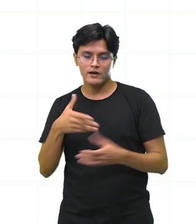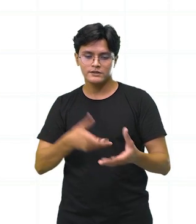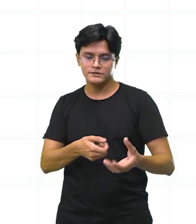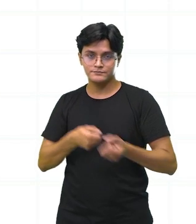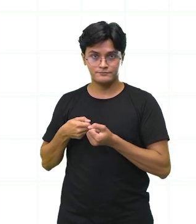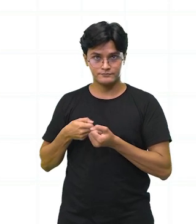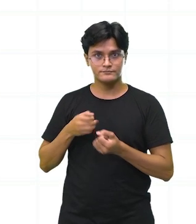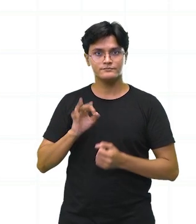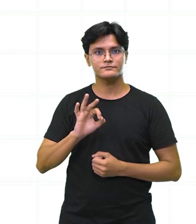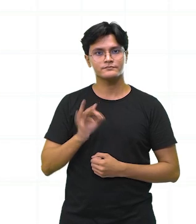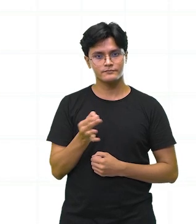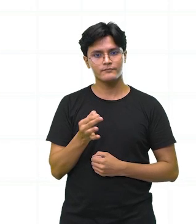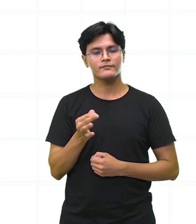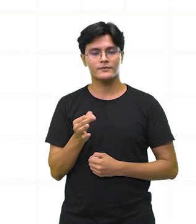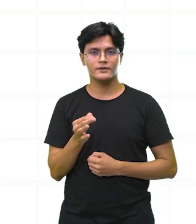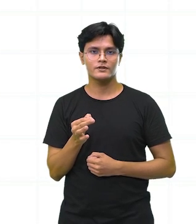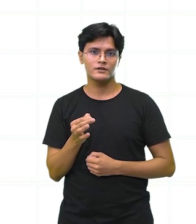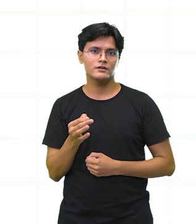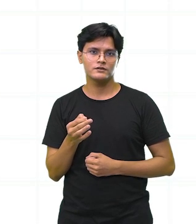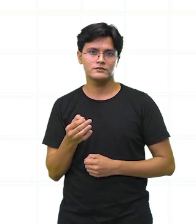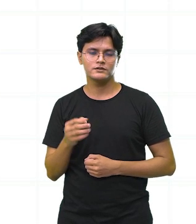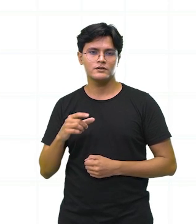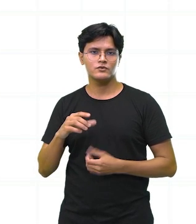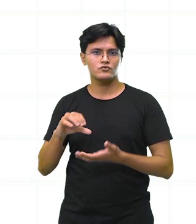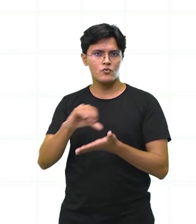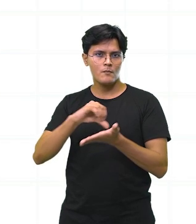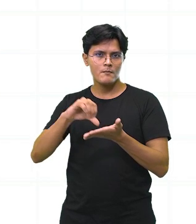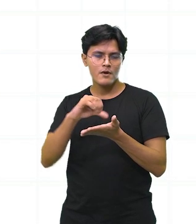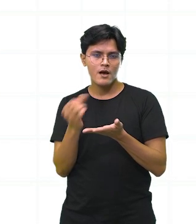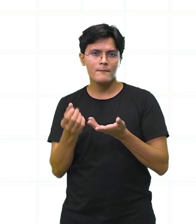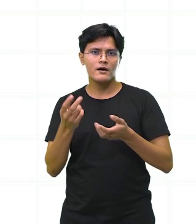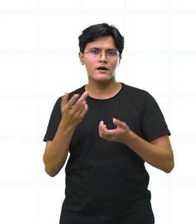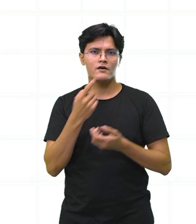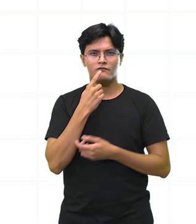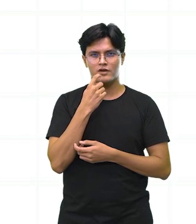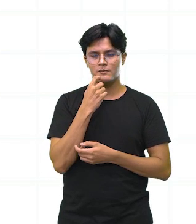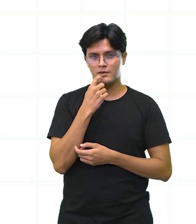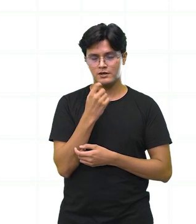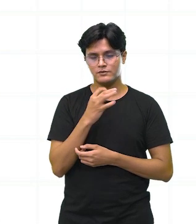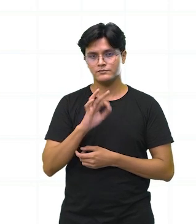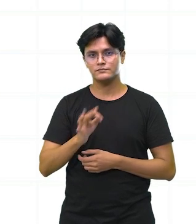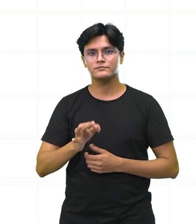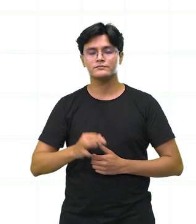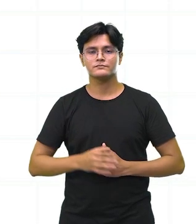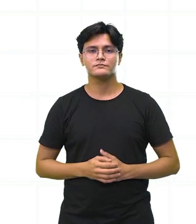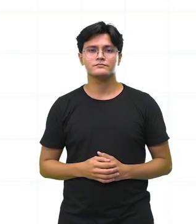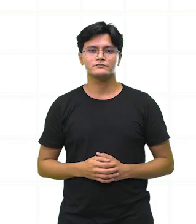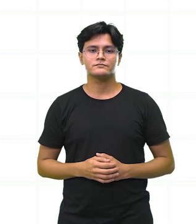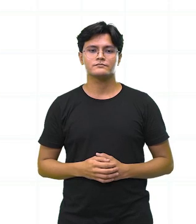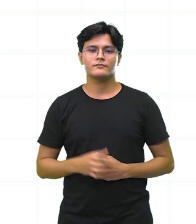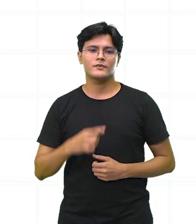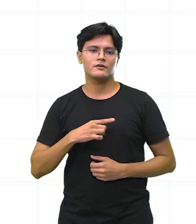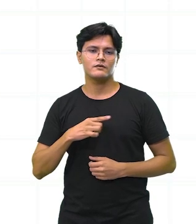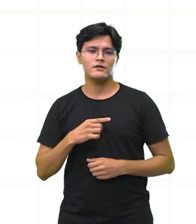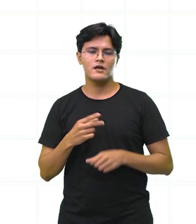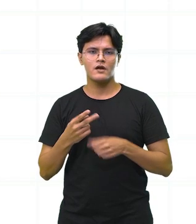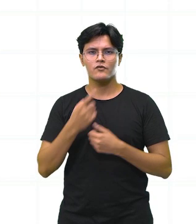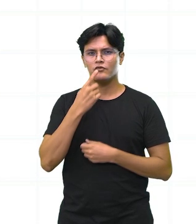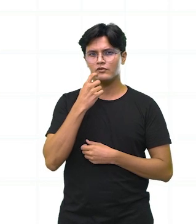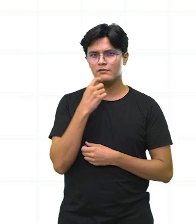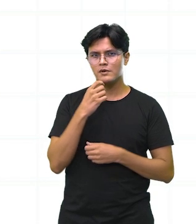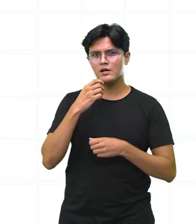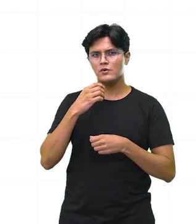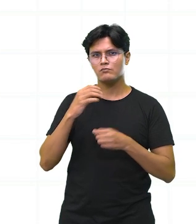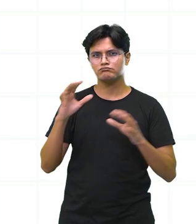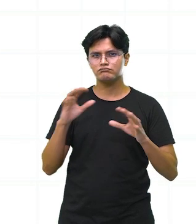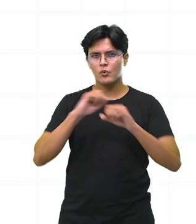mais nessas regiões onde tá o mapinha está mais vermelho né onde onde tá um vermelho mais clarinho também aqui que é